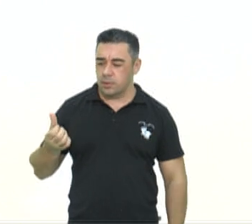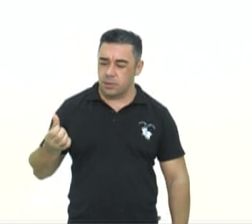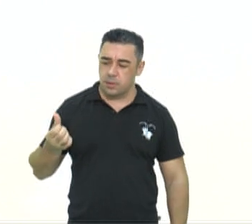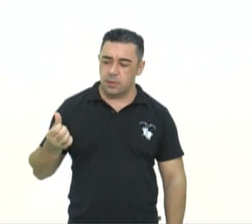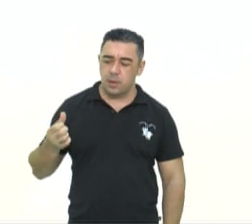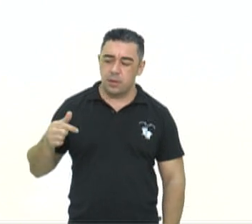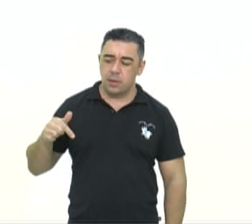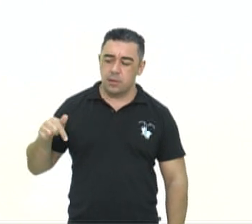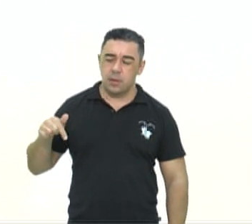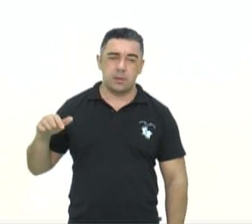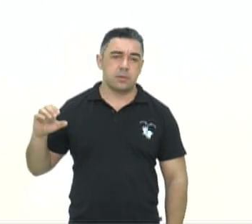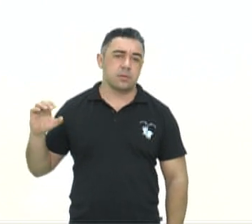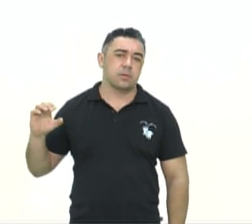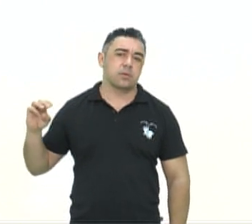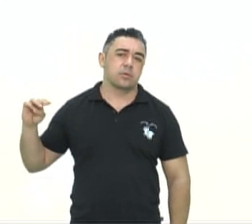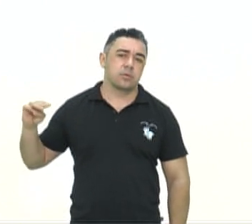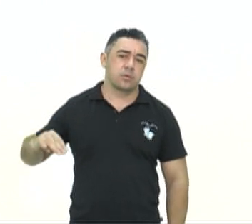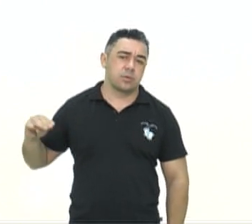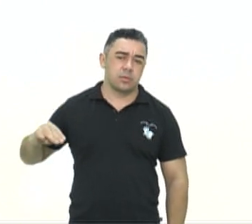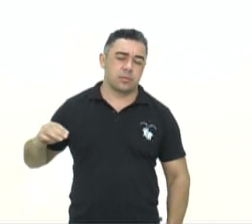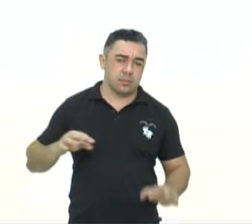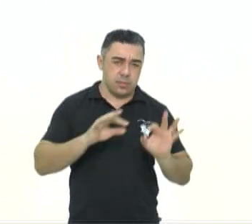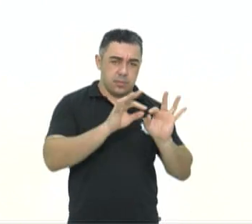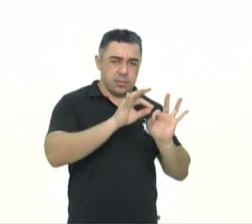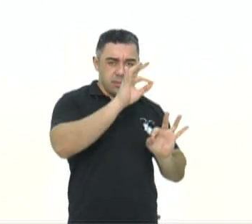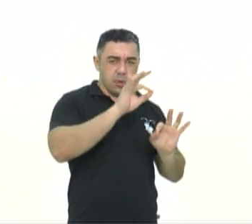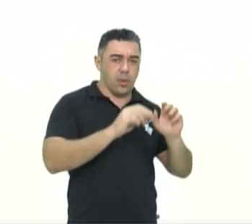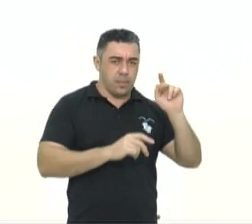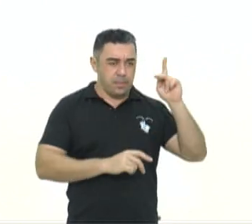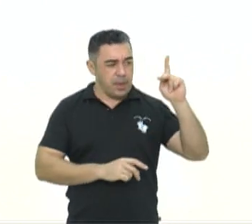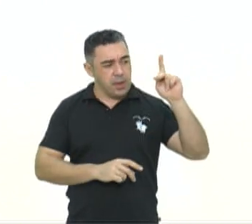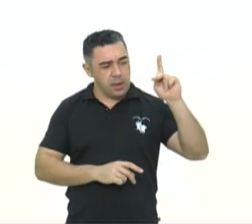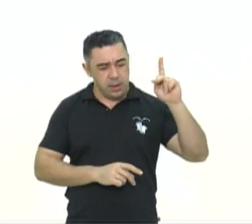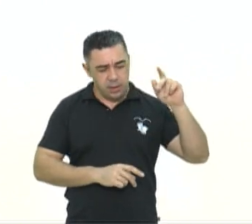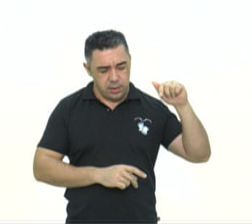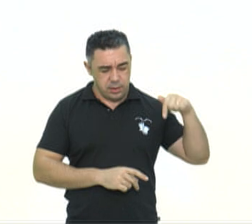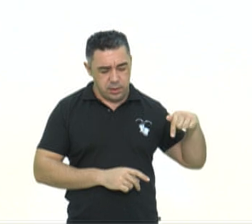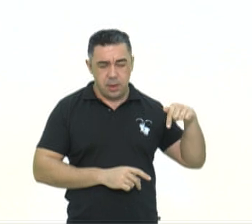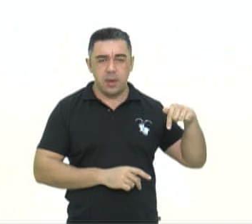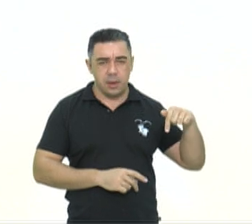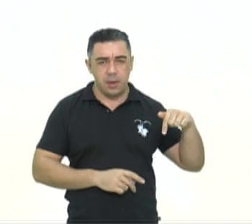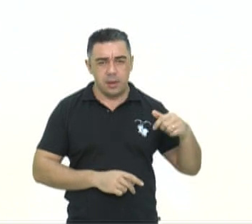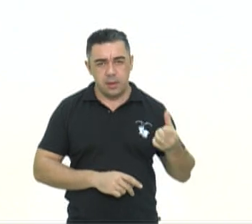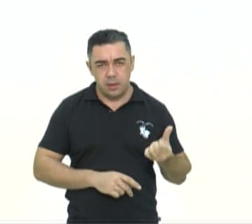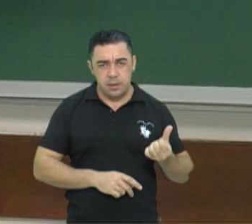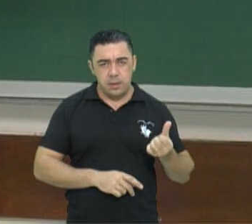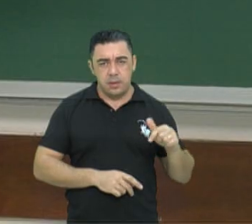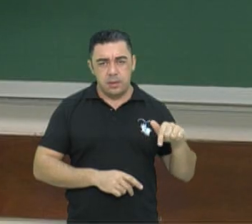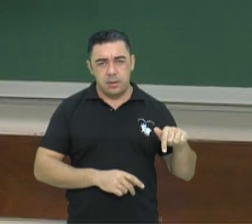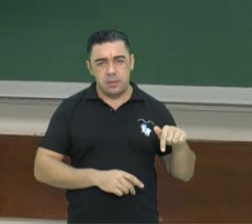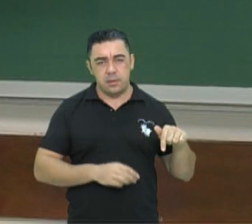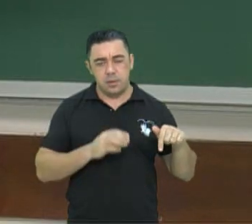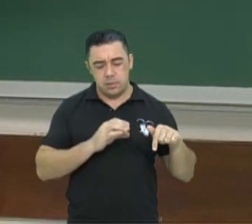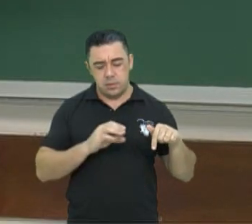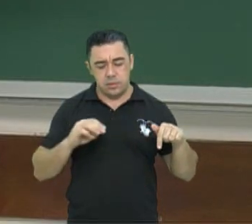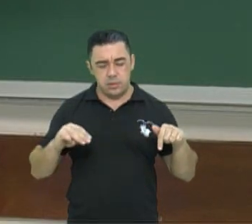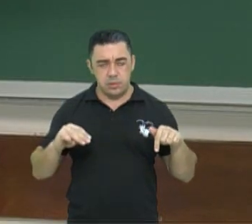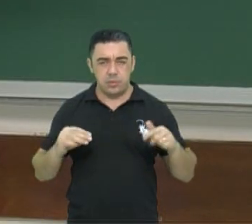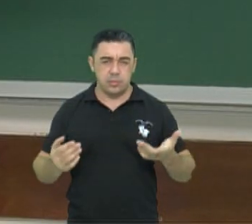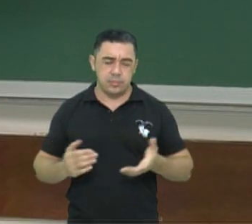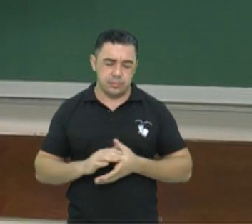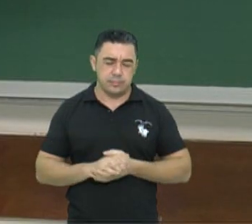aquele pedaço, aquele lado do PQ, que é o que ele está me pedindo, esse lado da mesa de